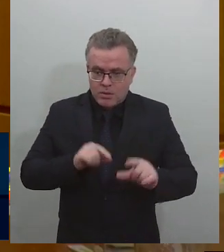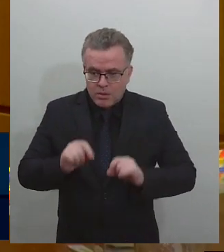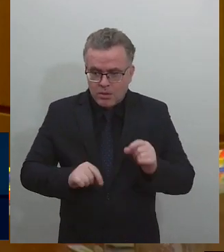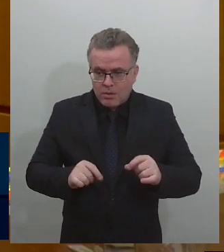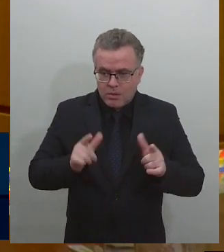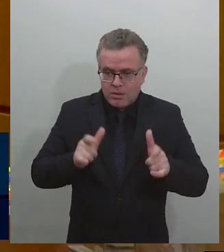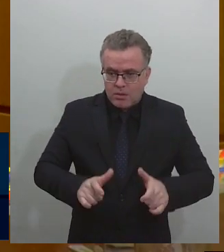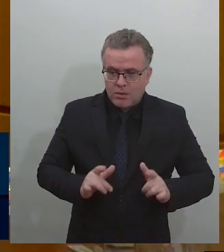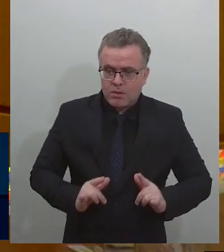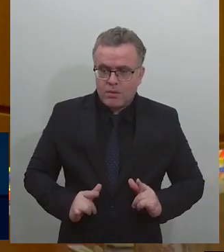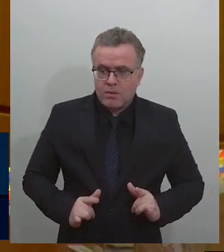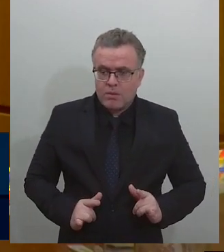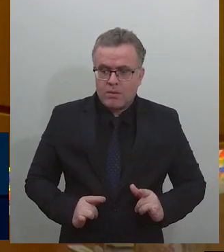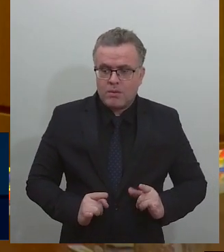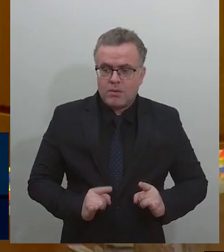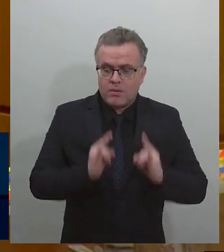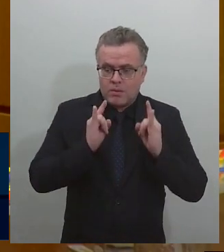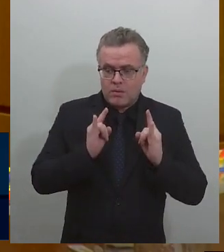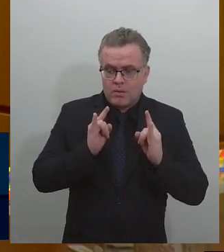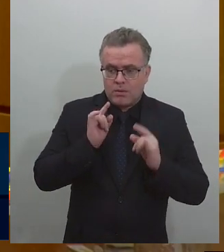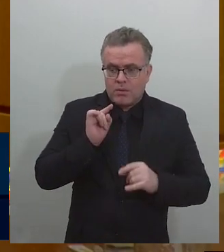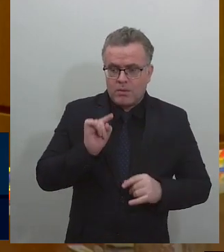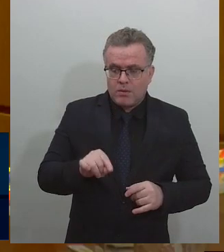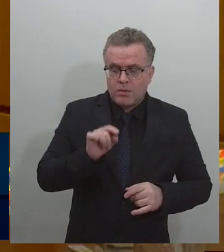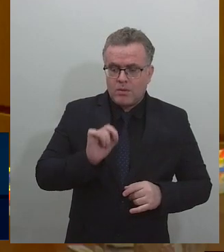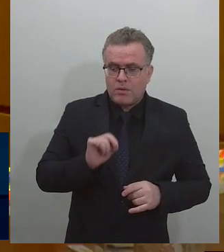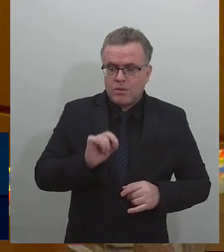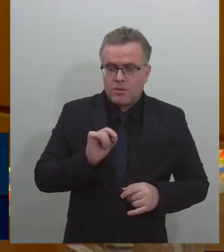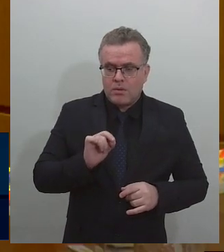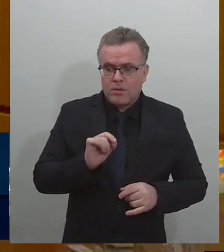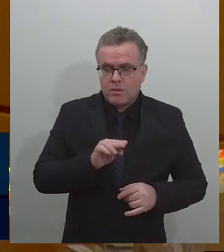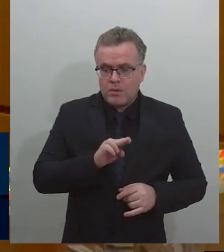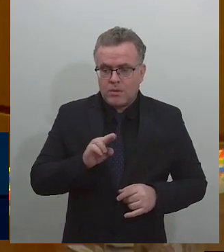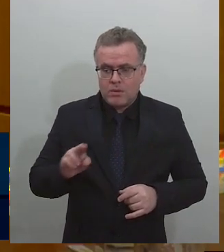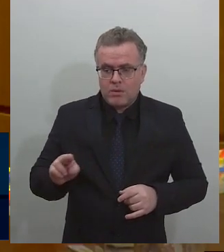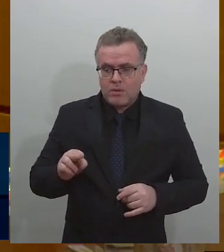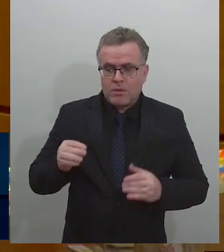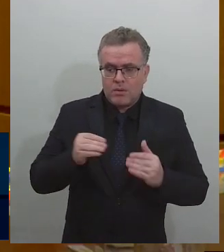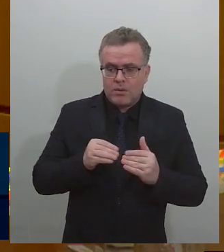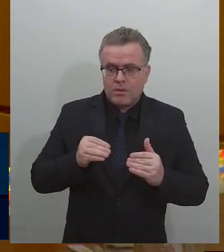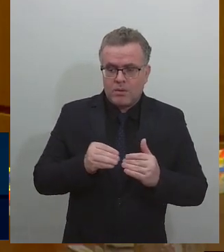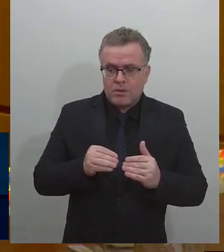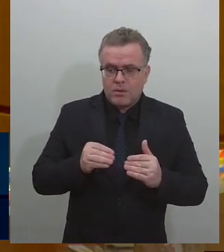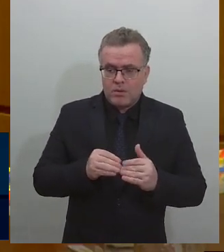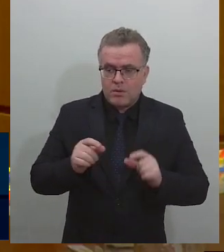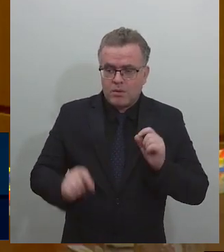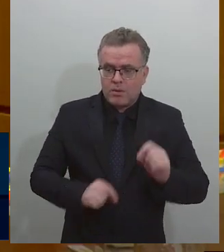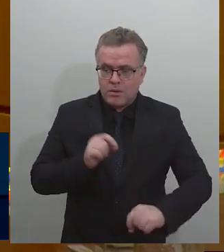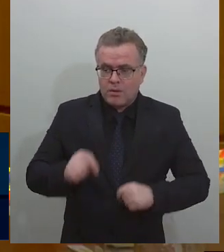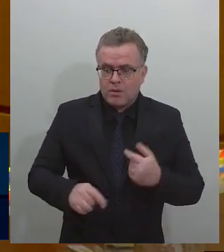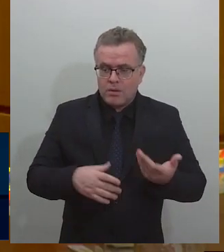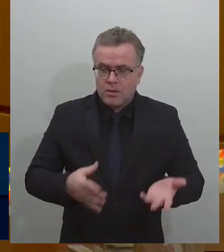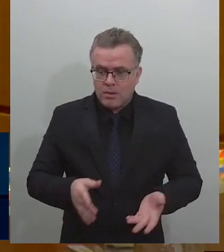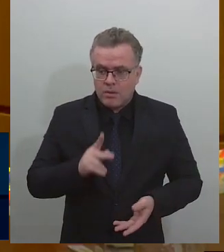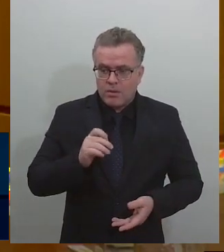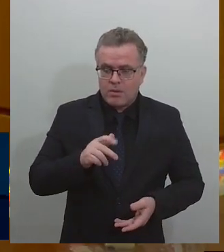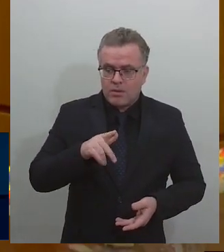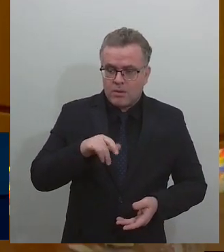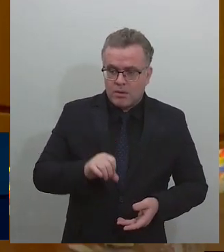Academia Brasileira de Letras, ele é réplica do Palácio de Versalhes, lá em Paris, um prédio